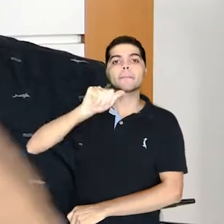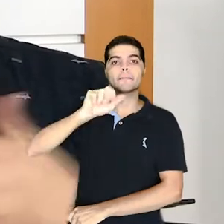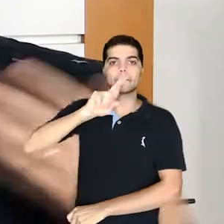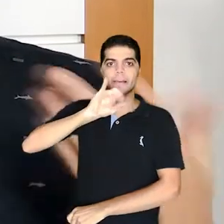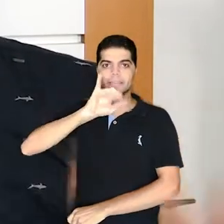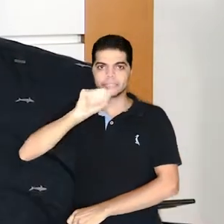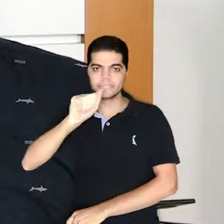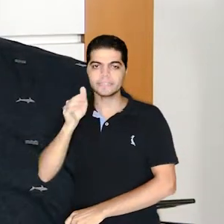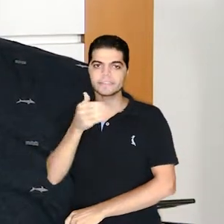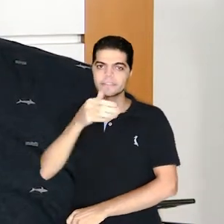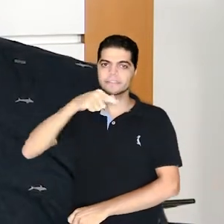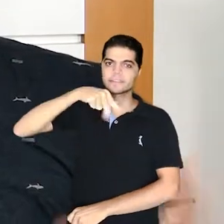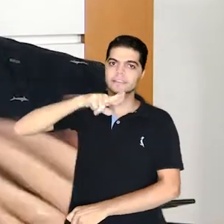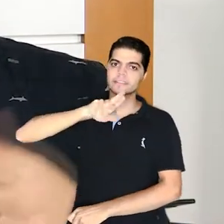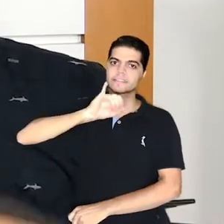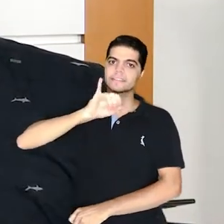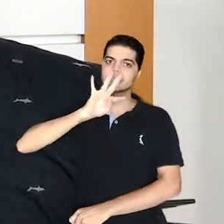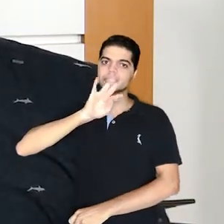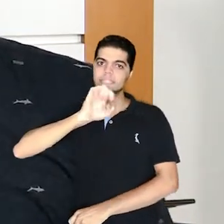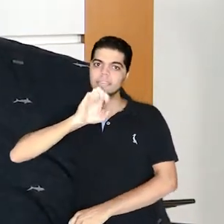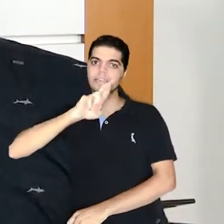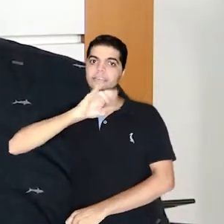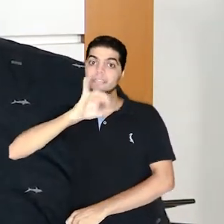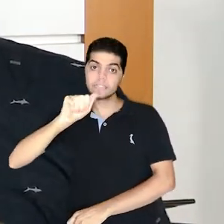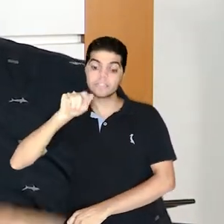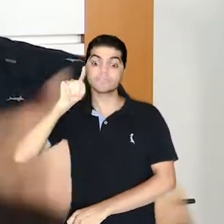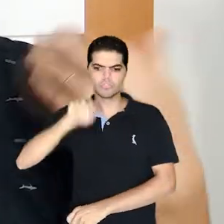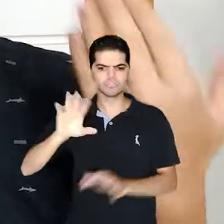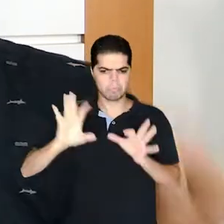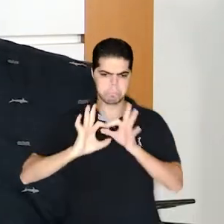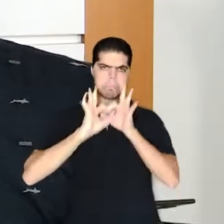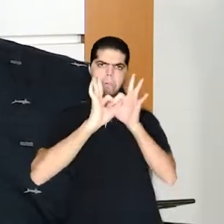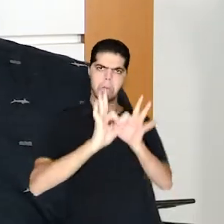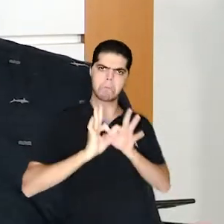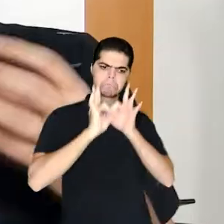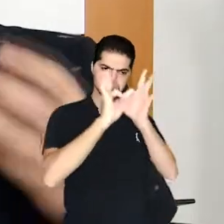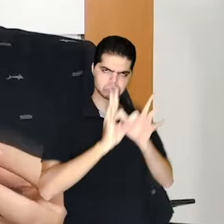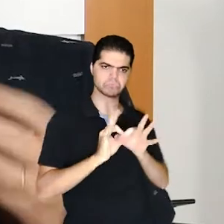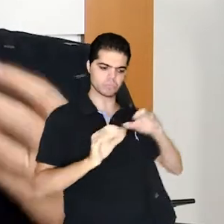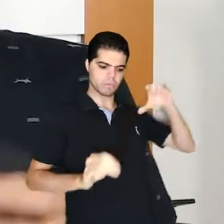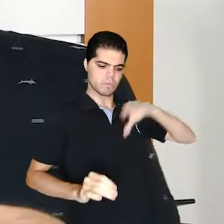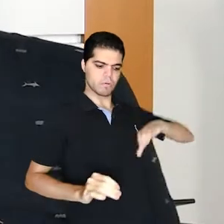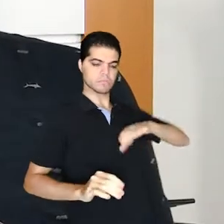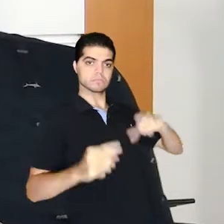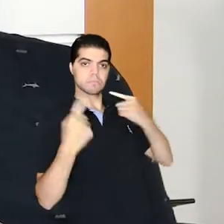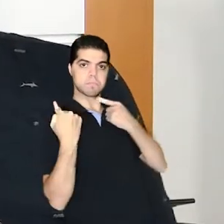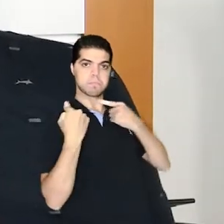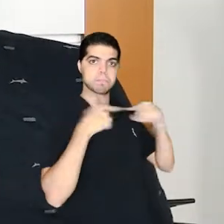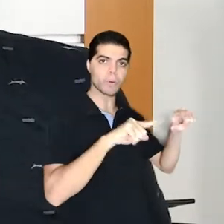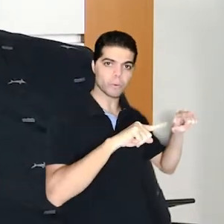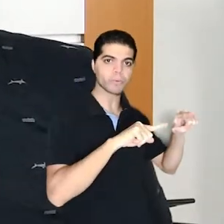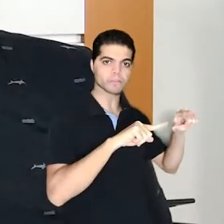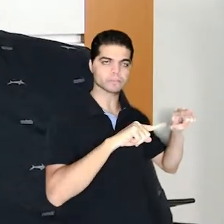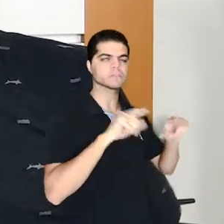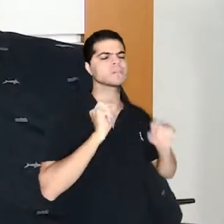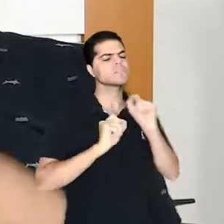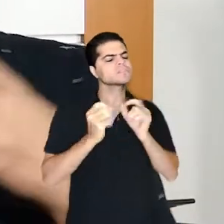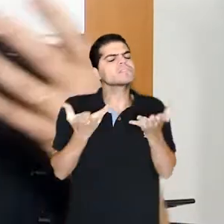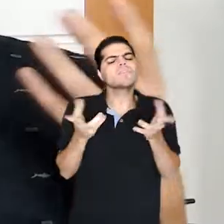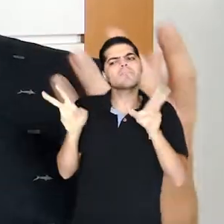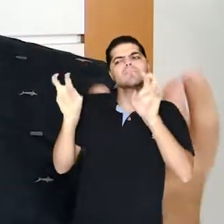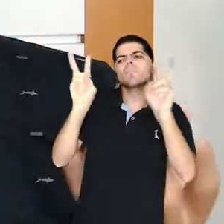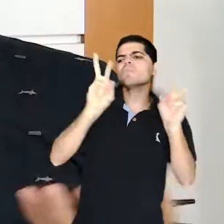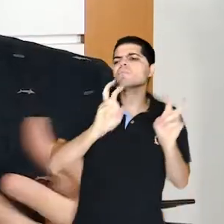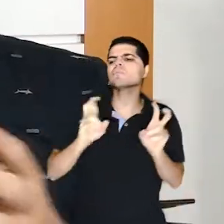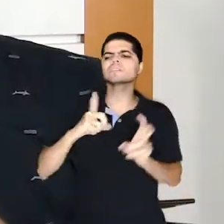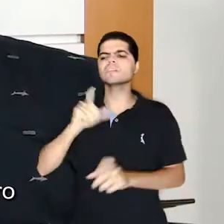foi uma mulher que ingressou nas batalhas ao lado brasileiro, contra os portugueses. Mas por que então, se existem outros sujeitos,